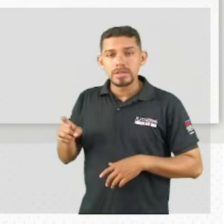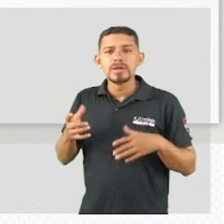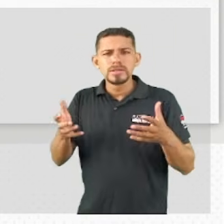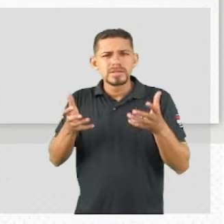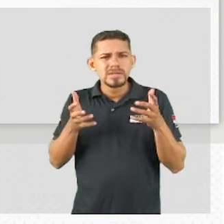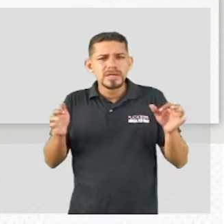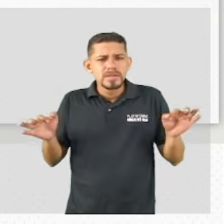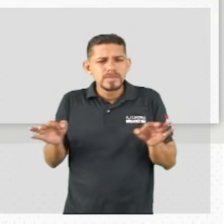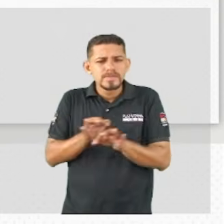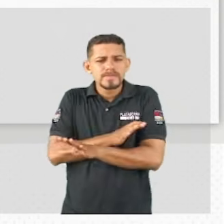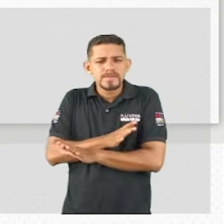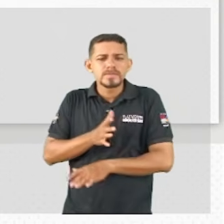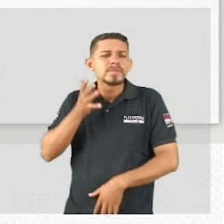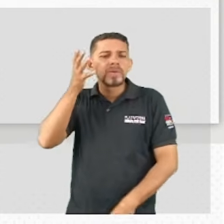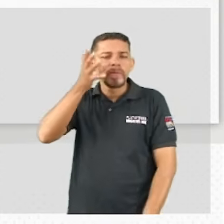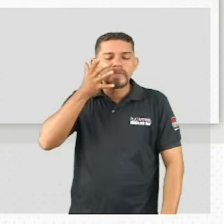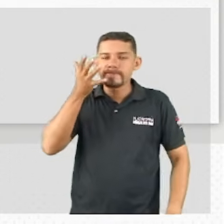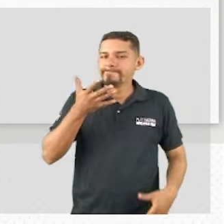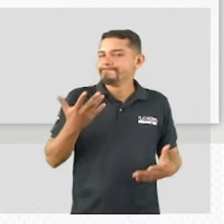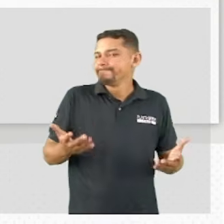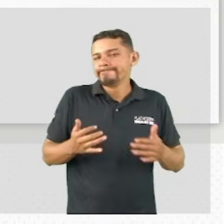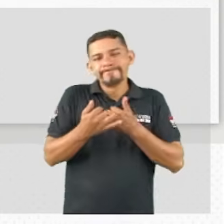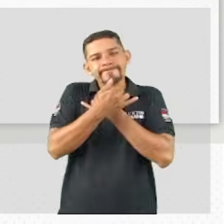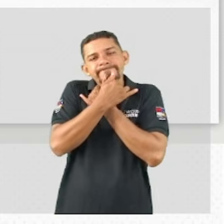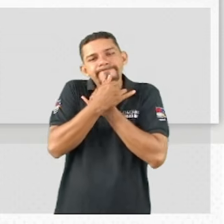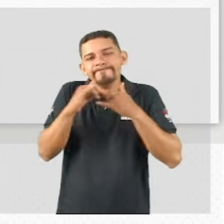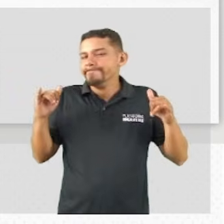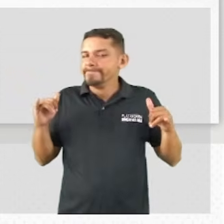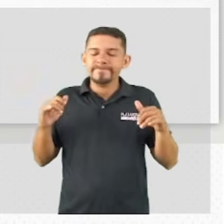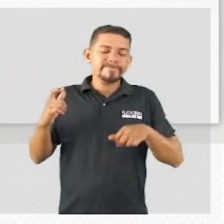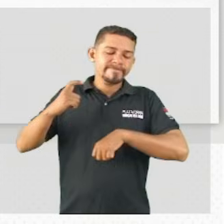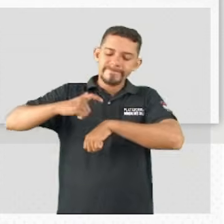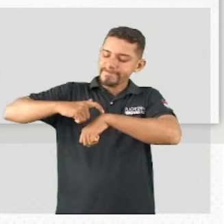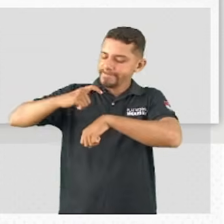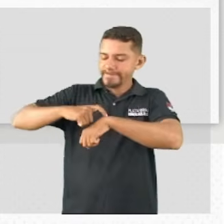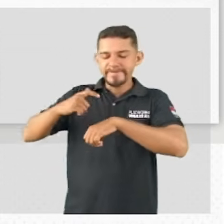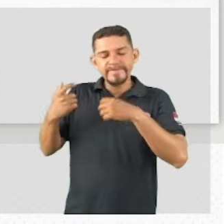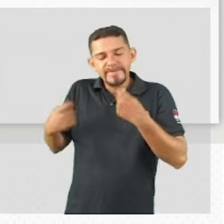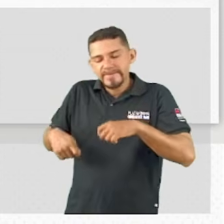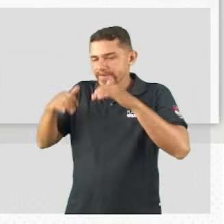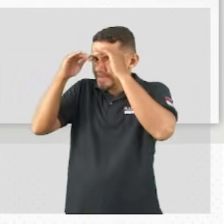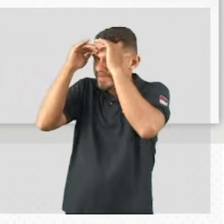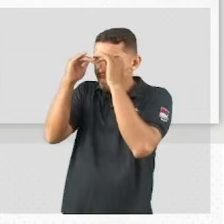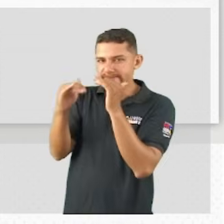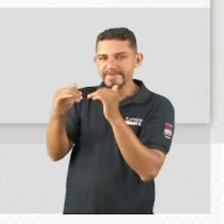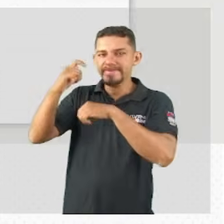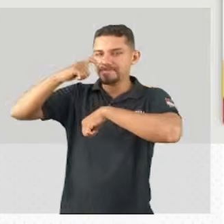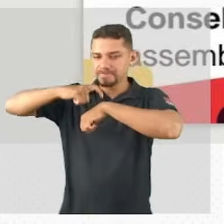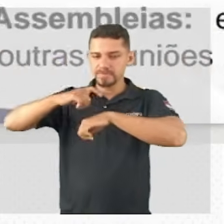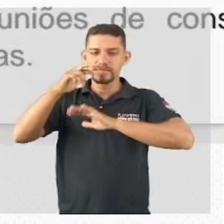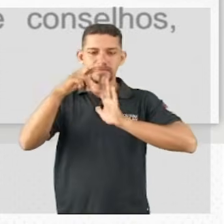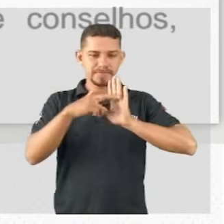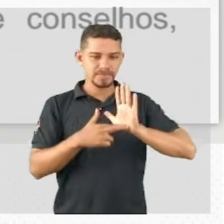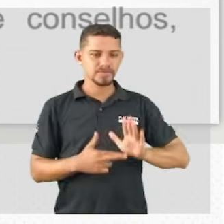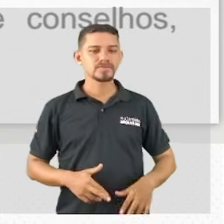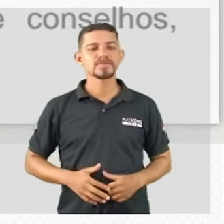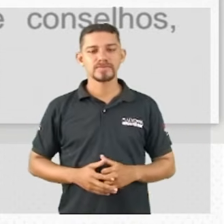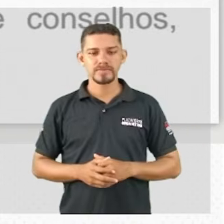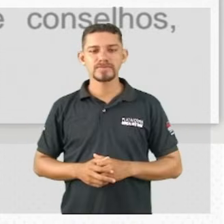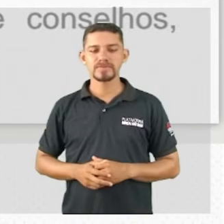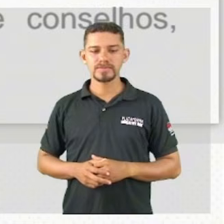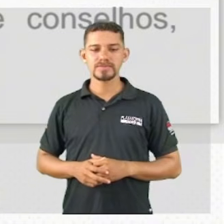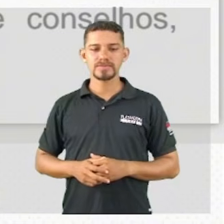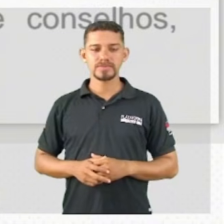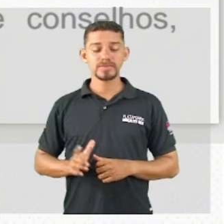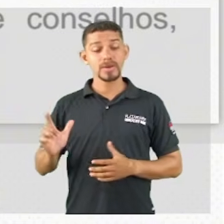uma argumentação, mas o tempo esgotou e infelizmente vai ter que encerrar, porque tem que obedecer às regras. E aí, continuando, a